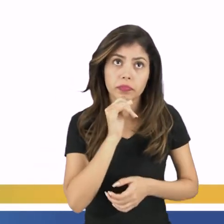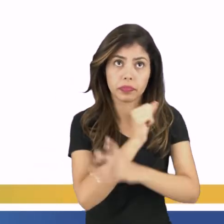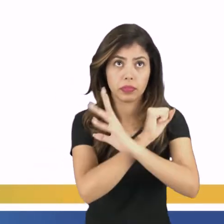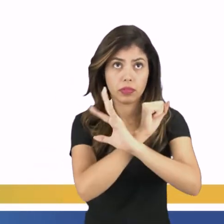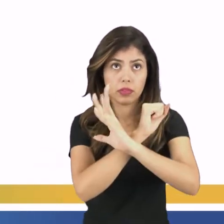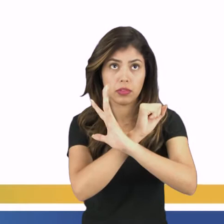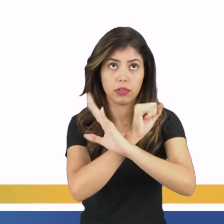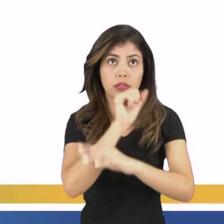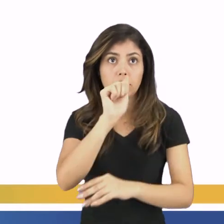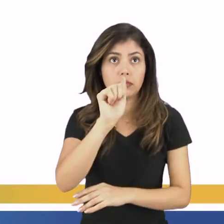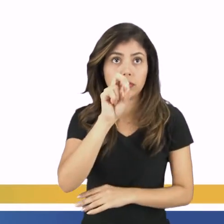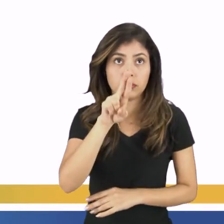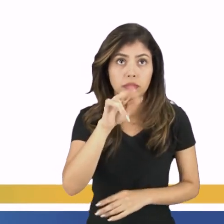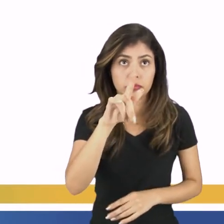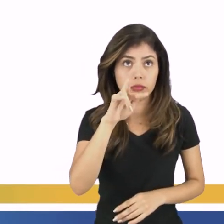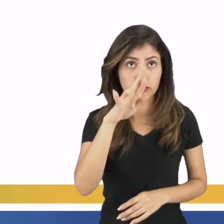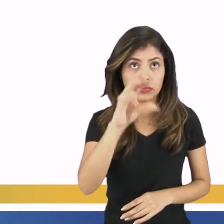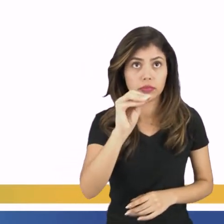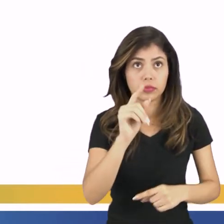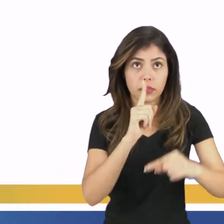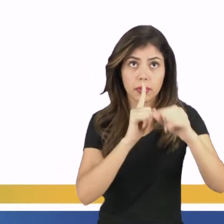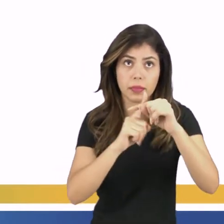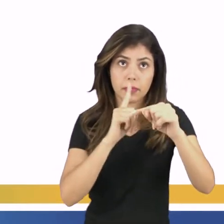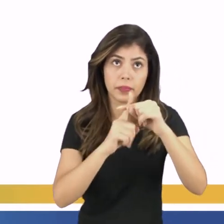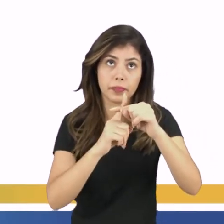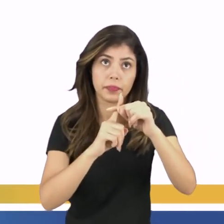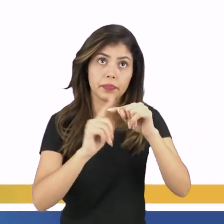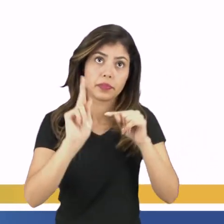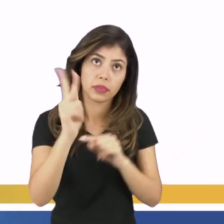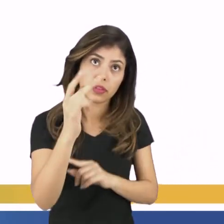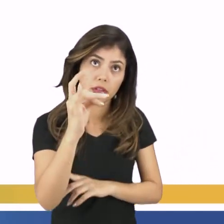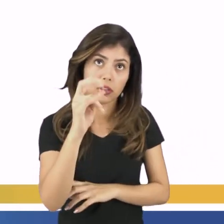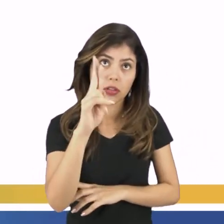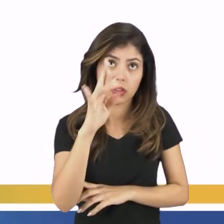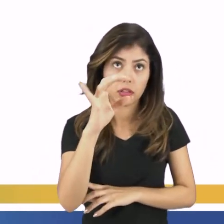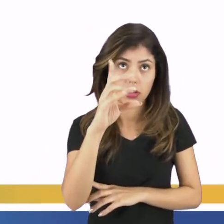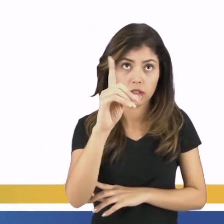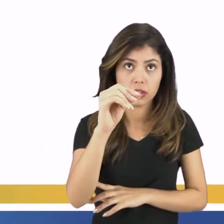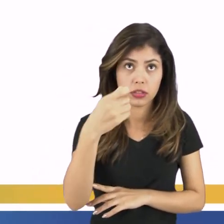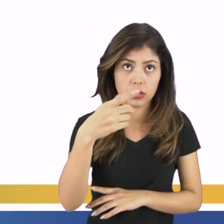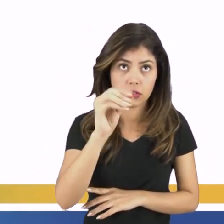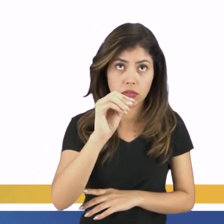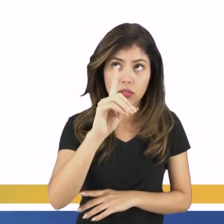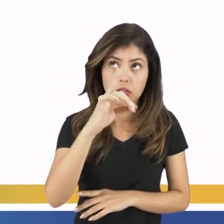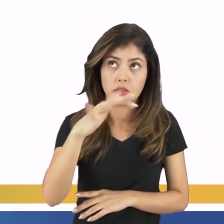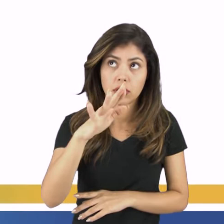sulfúrico, H2SO4, e temos o hidróxido de potássio. Então, nós temos